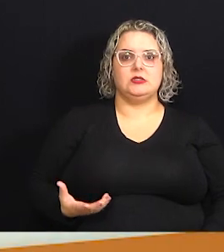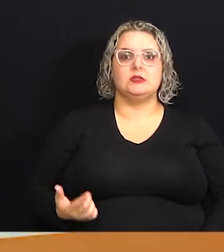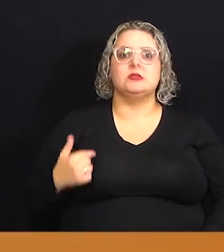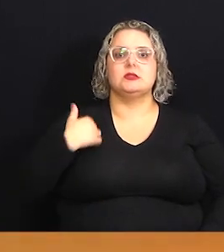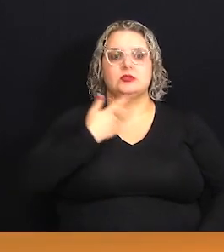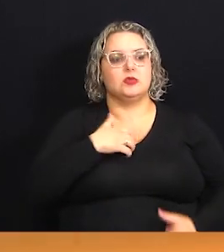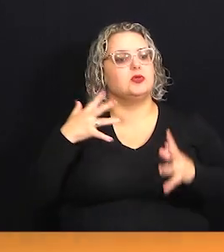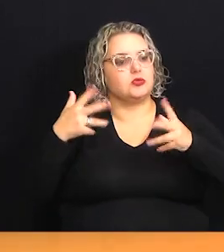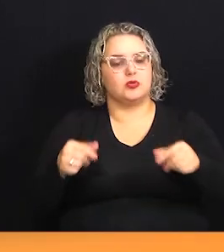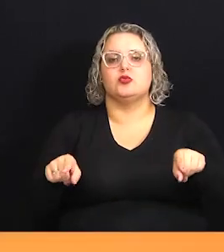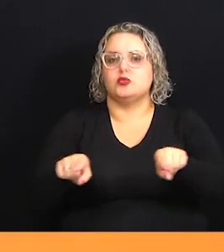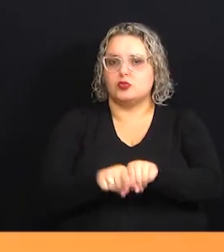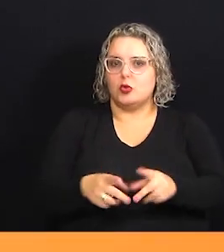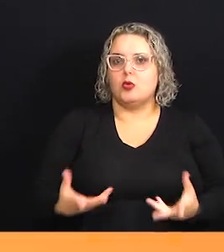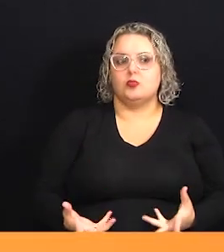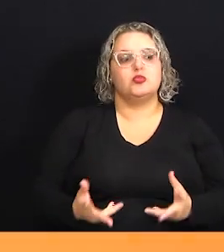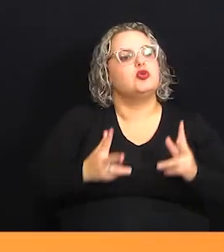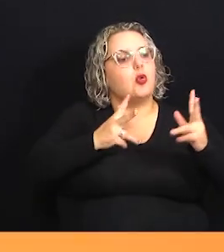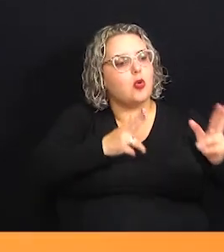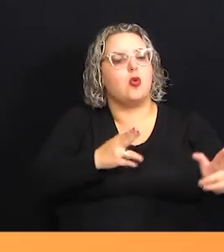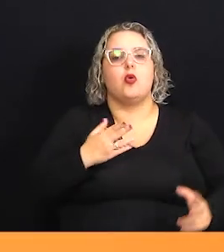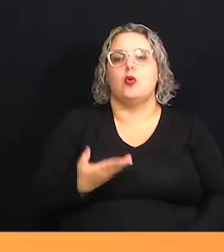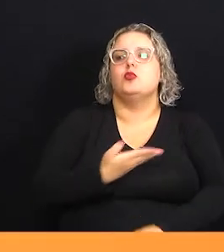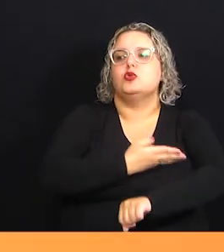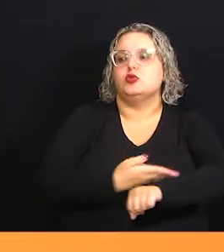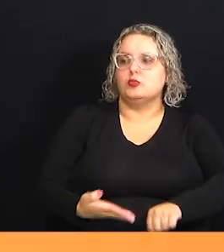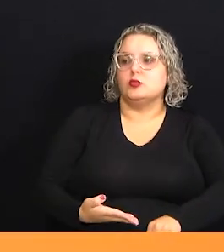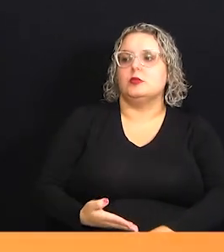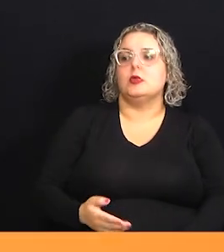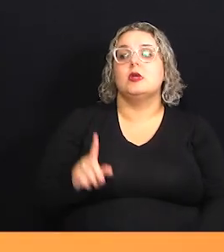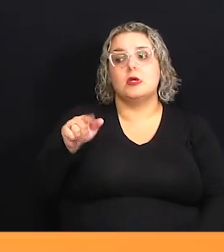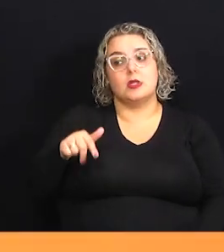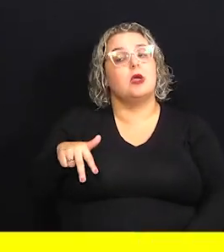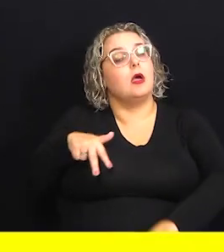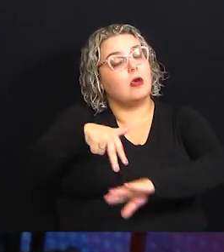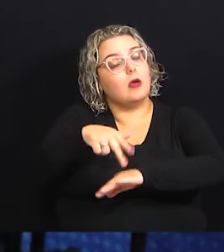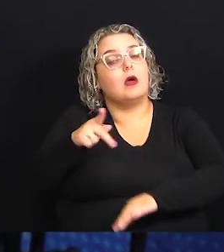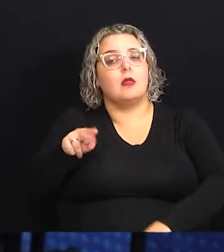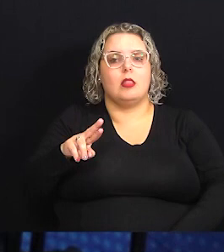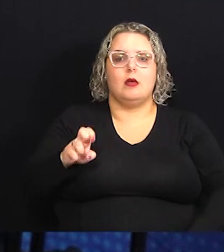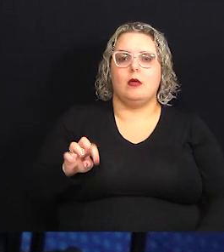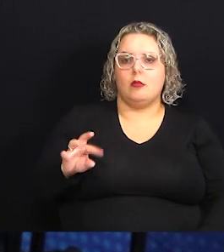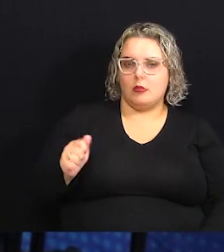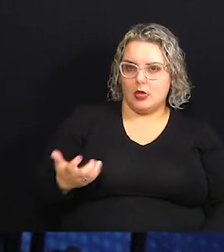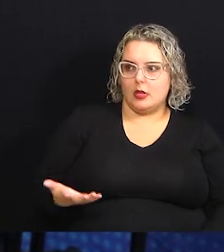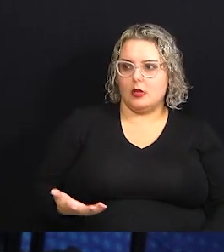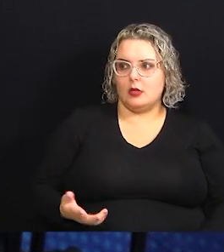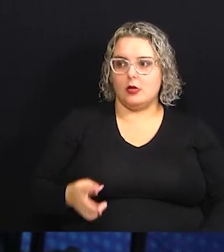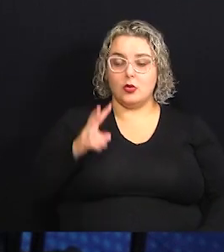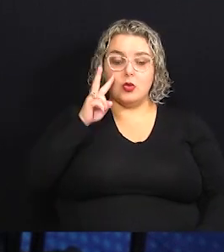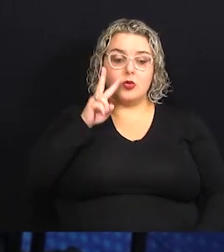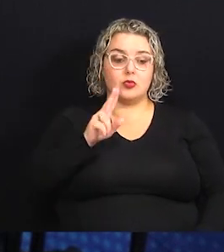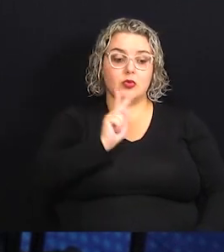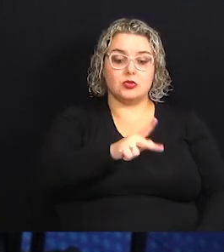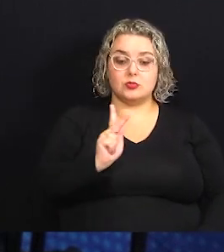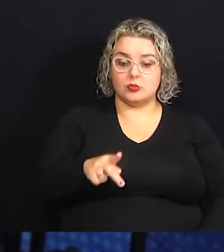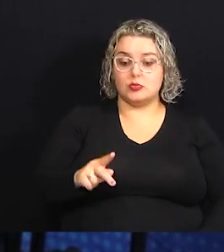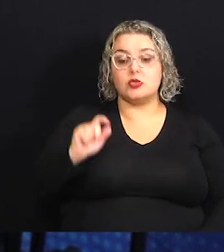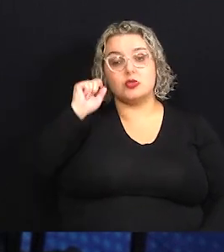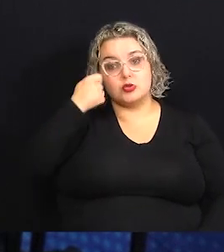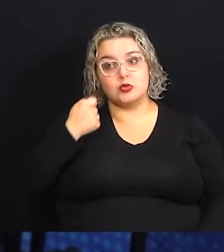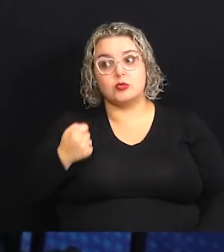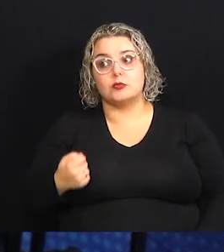nos livros personagens como nós. E essa foi a trajetória da Preta. Quando ela chegou na escola, ela viu 2 professoras negras de